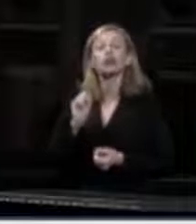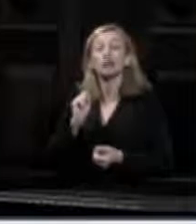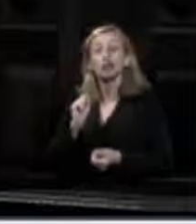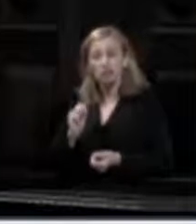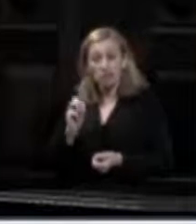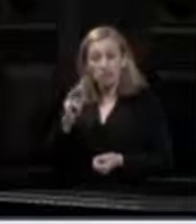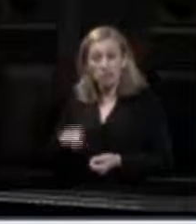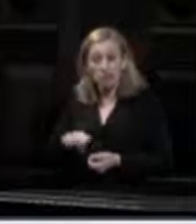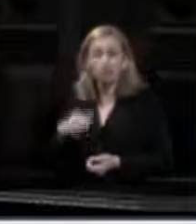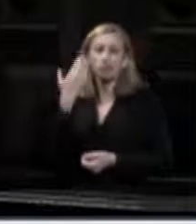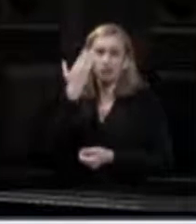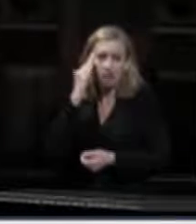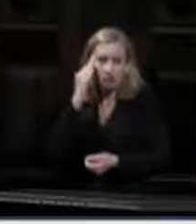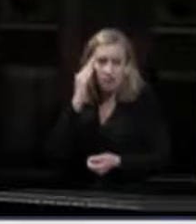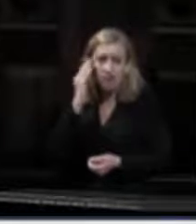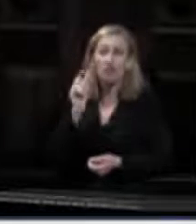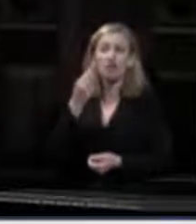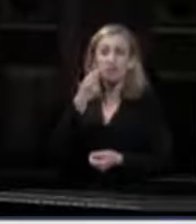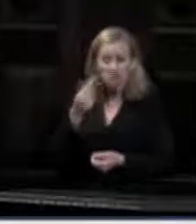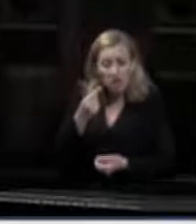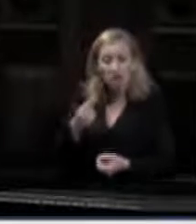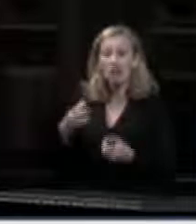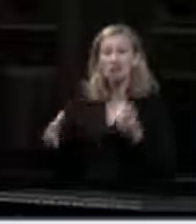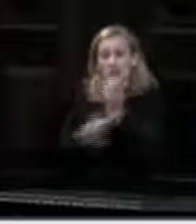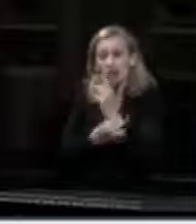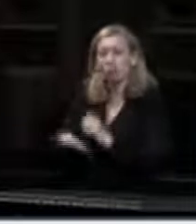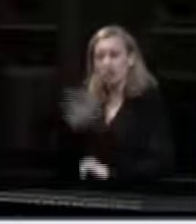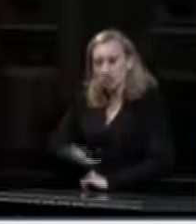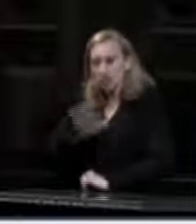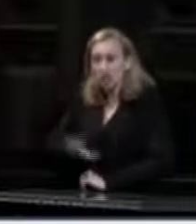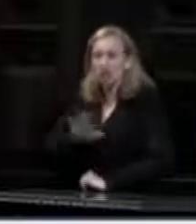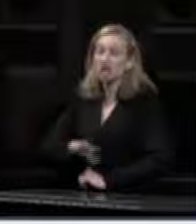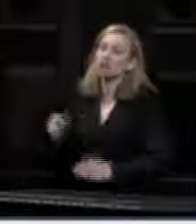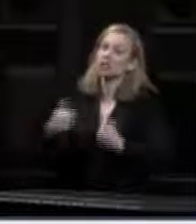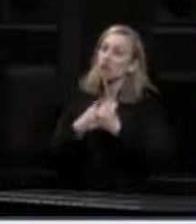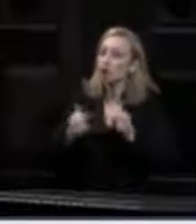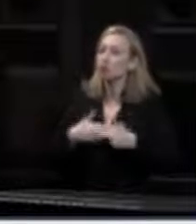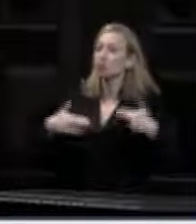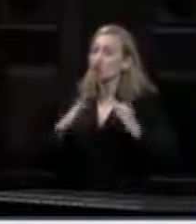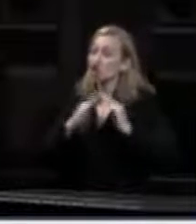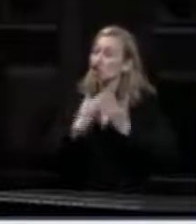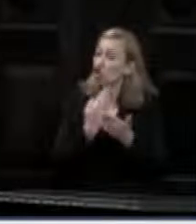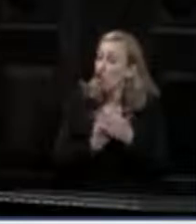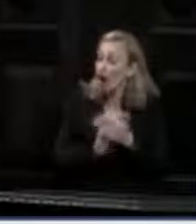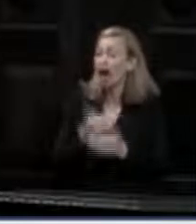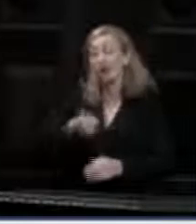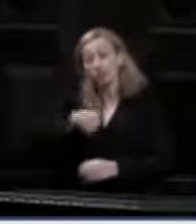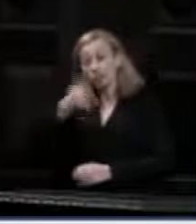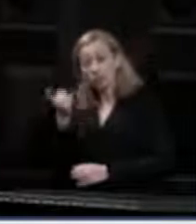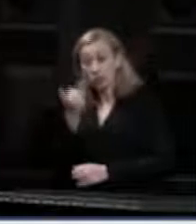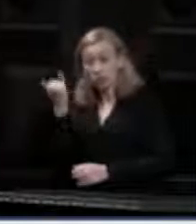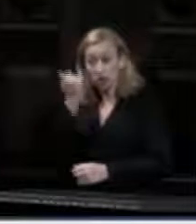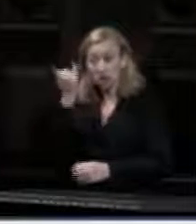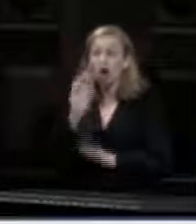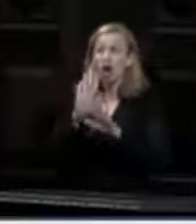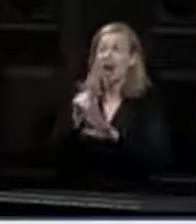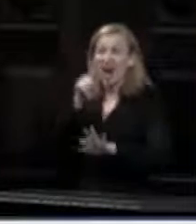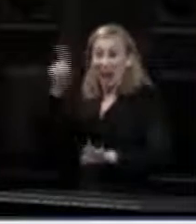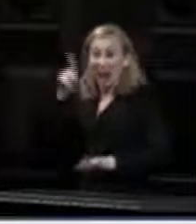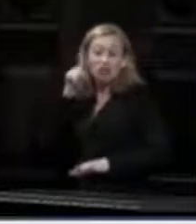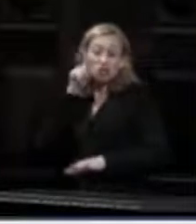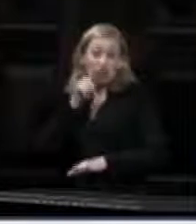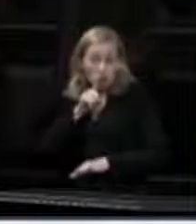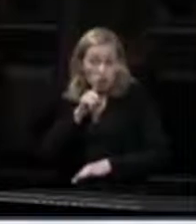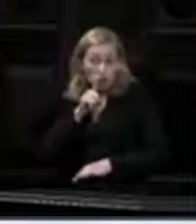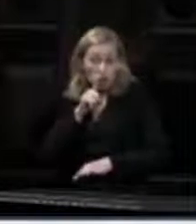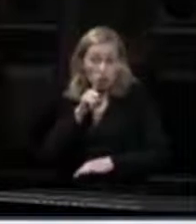realmente entender que com criança, com segurança, com transporte escolar, como é nos Estados Unidos. Nos Estados Unidos,